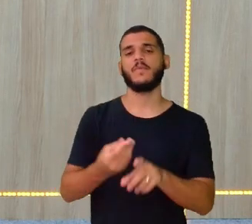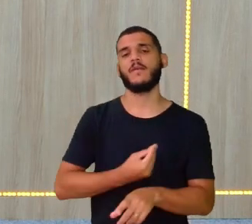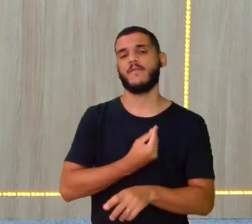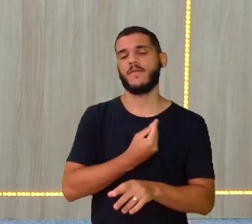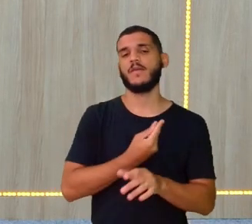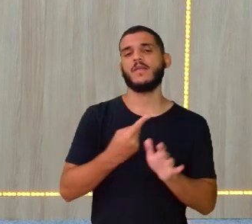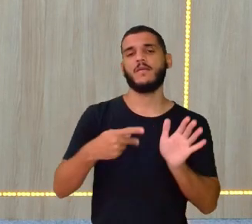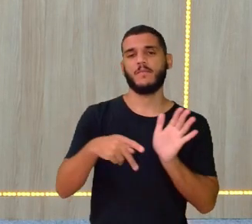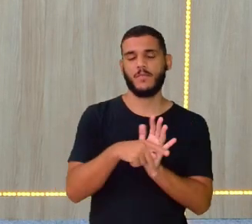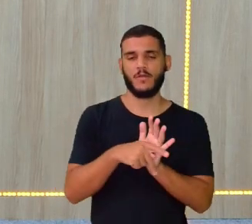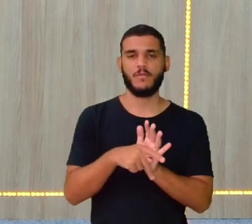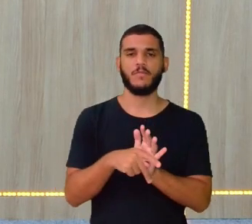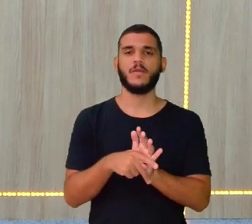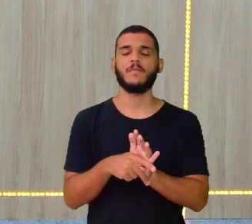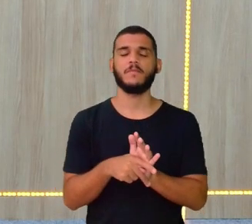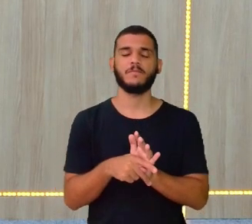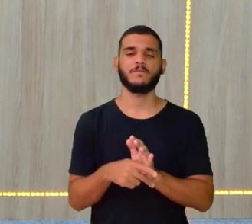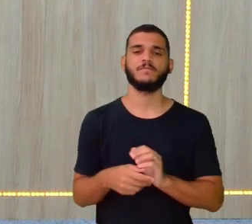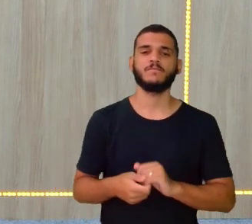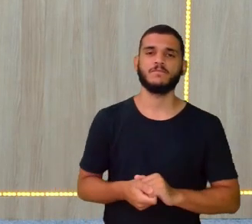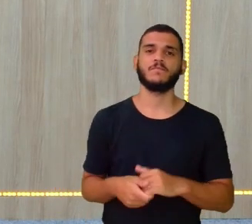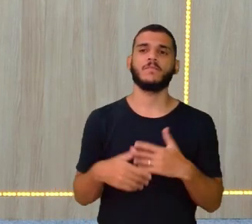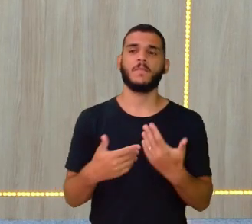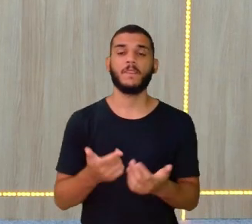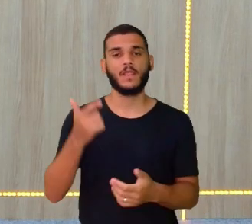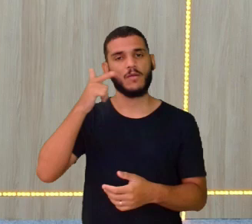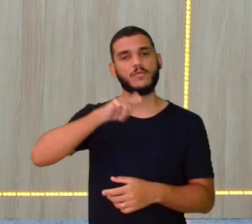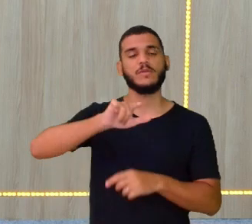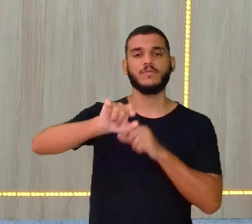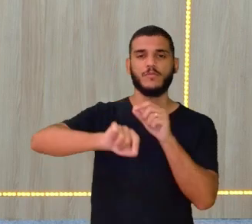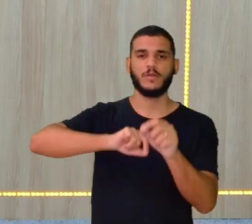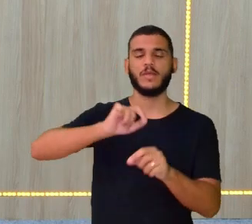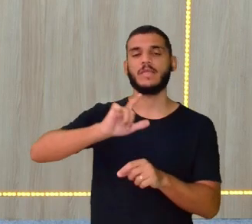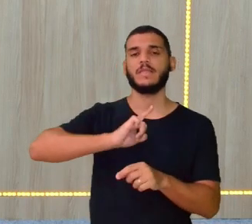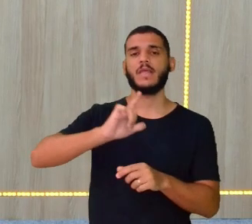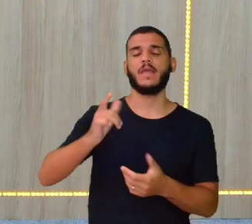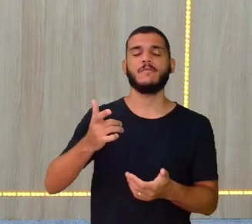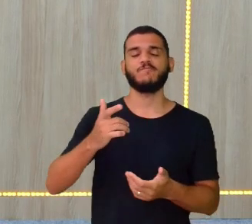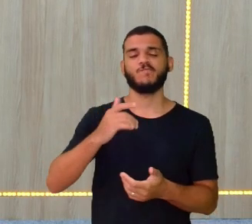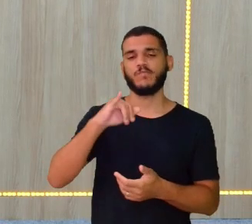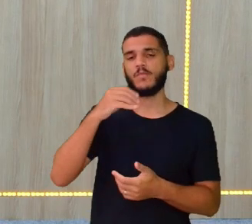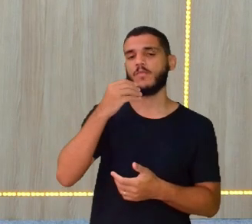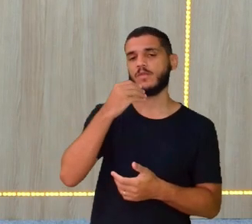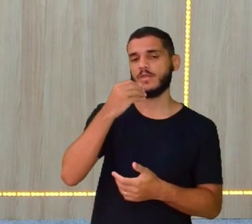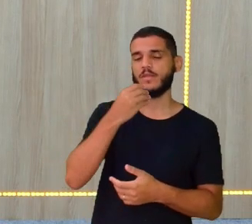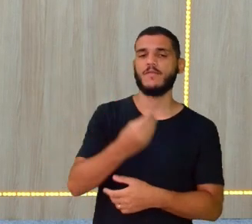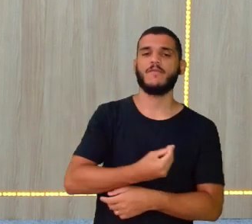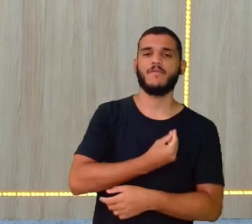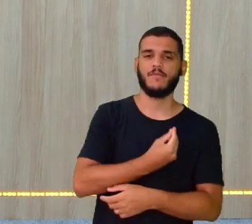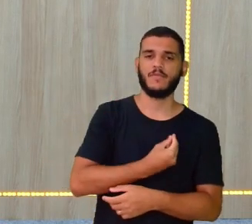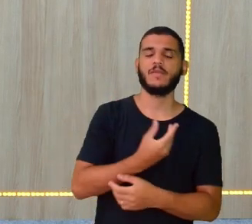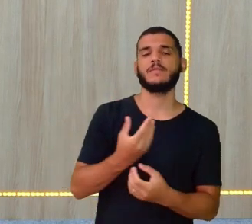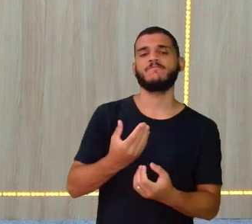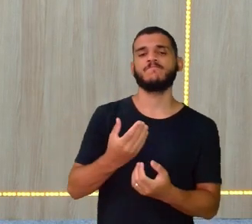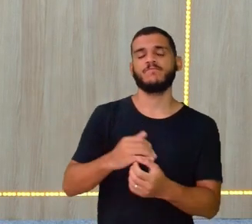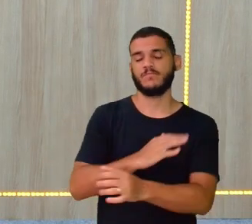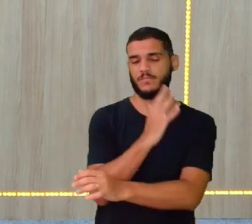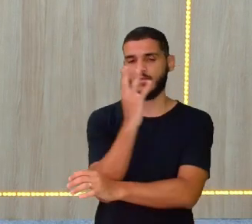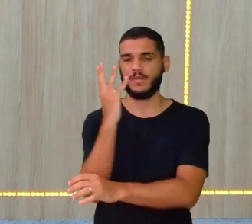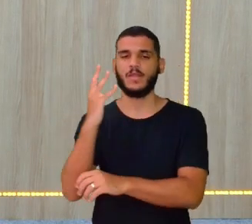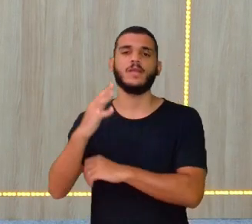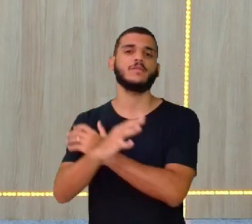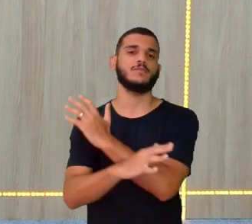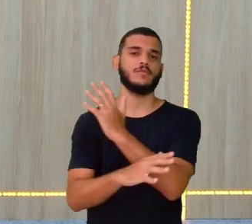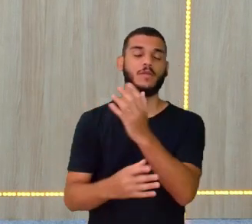é? Pessoal, ele consegue tirar lições para a sua vida, não é? Da natureza. E aí ele constrói os